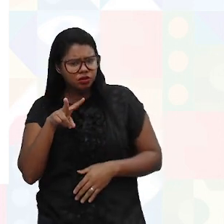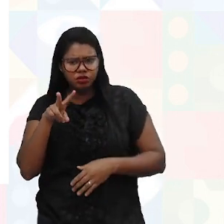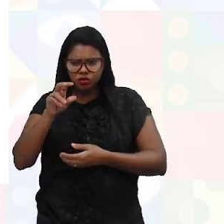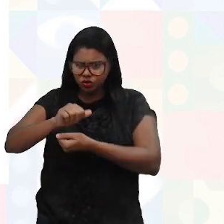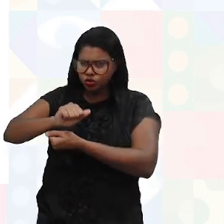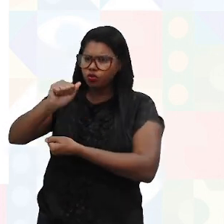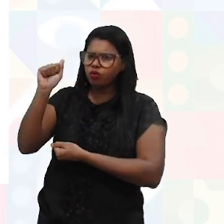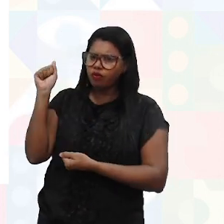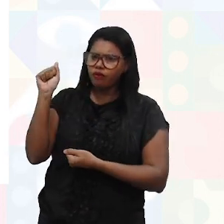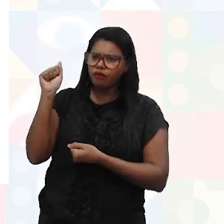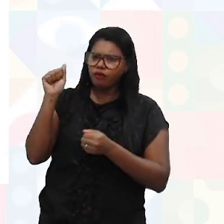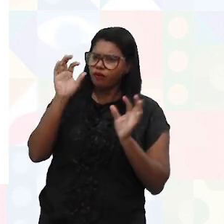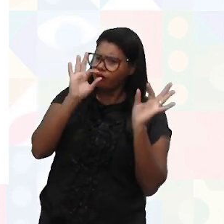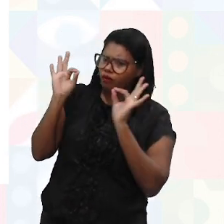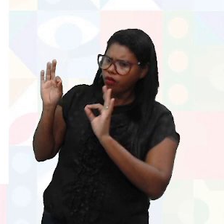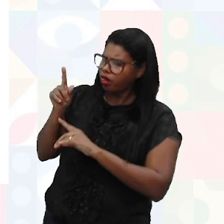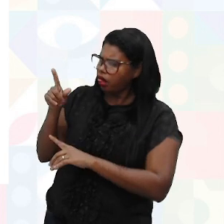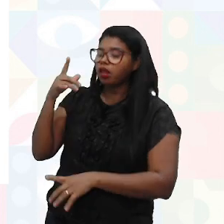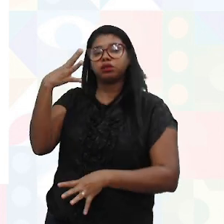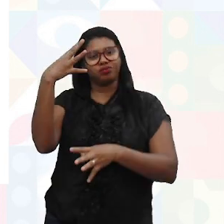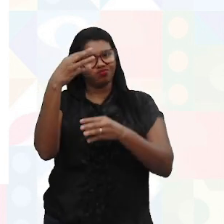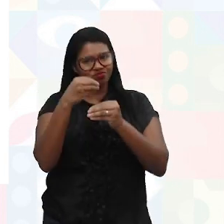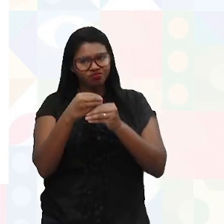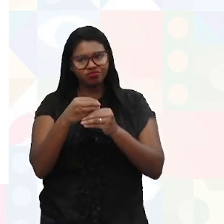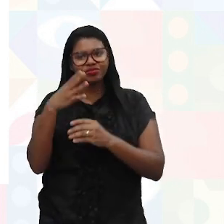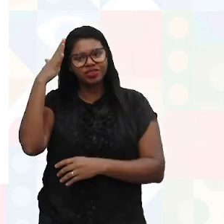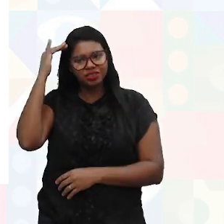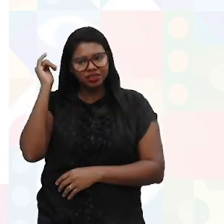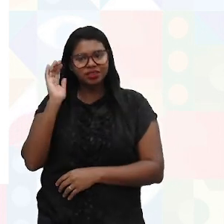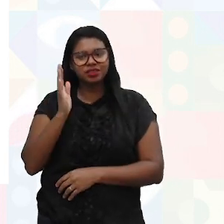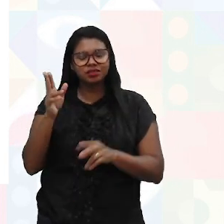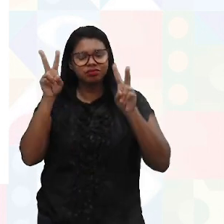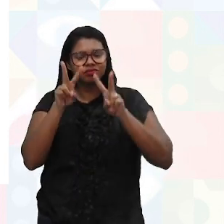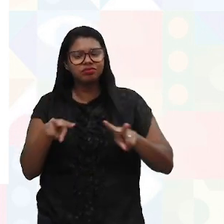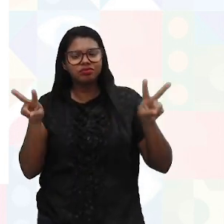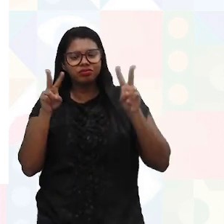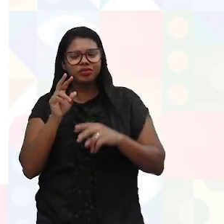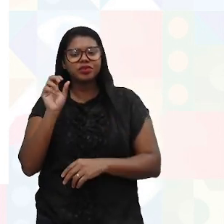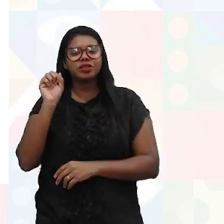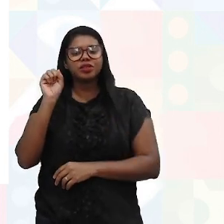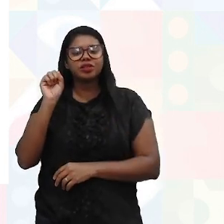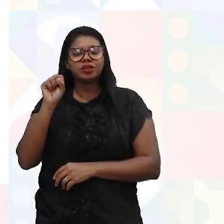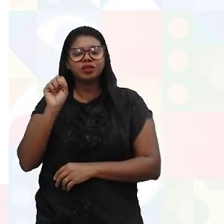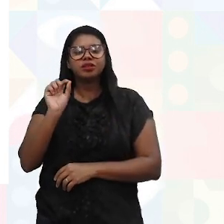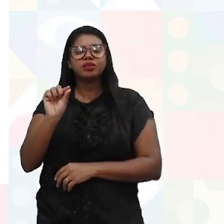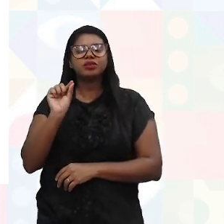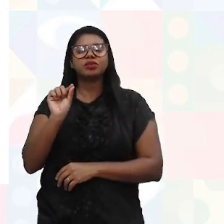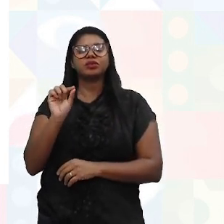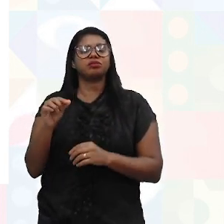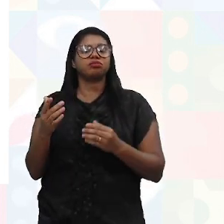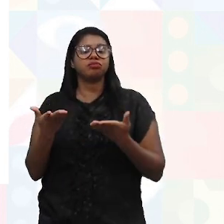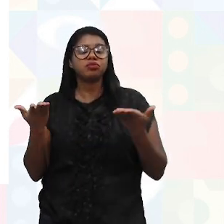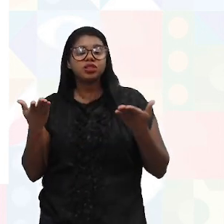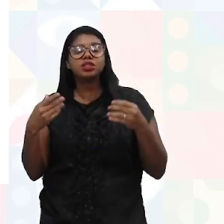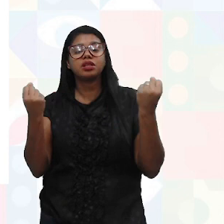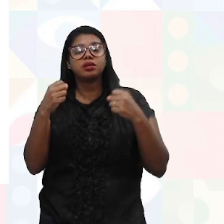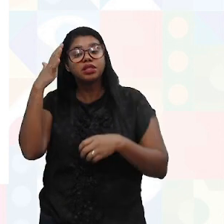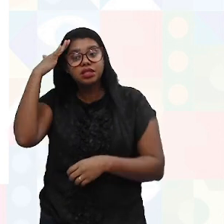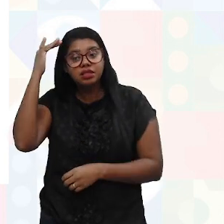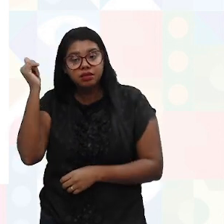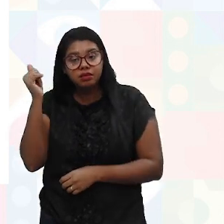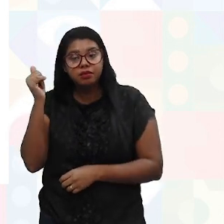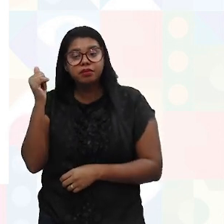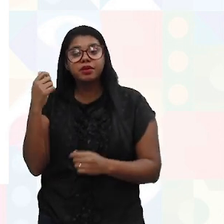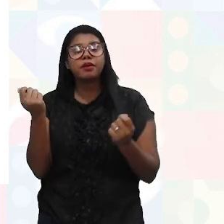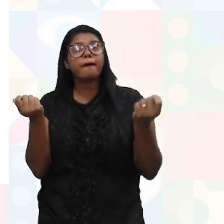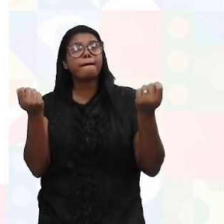que se trata, né? Então precisa construir essa comunicação visual. E aí também precisa saber, né, ter